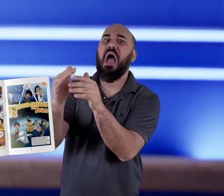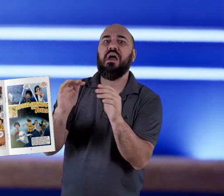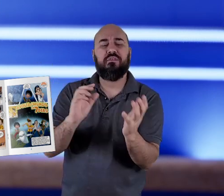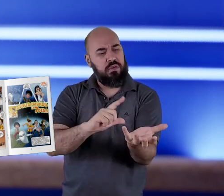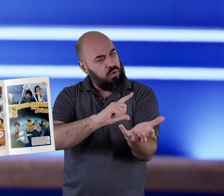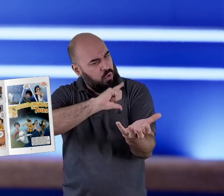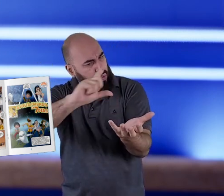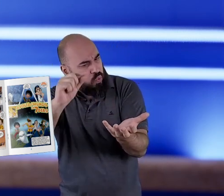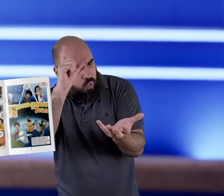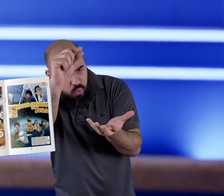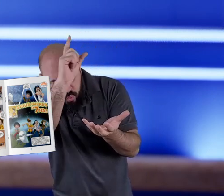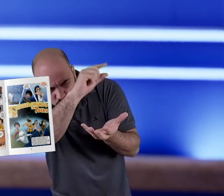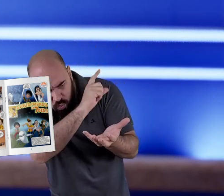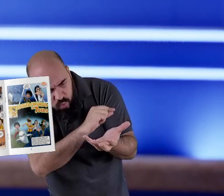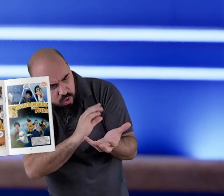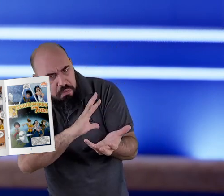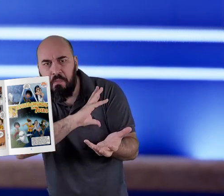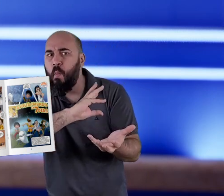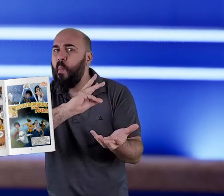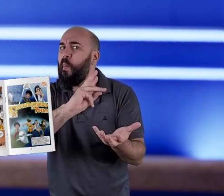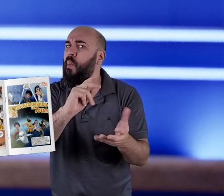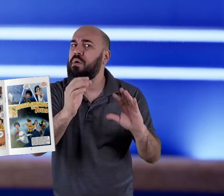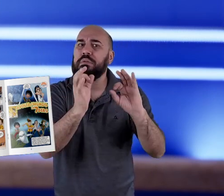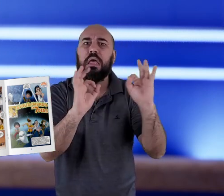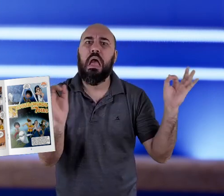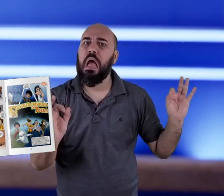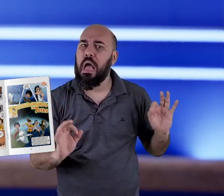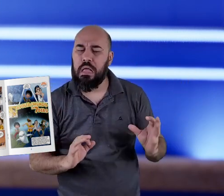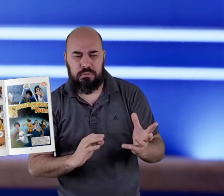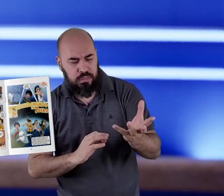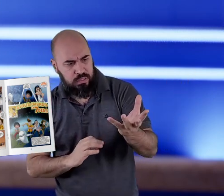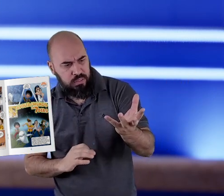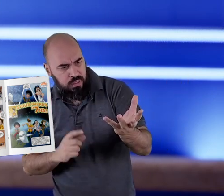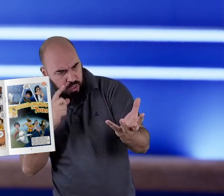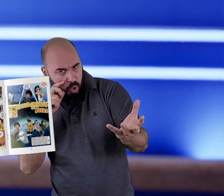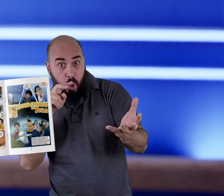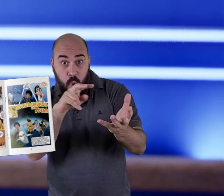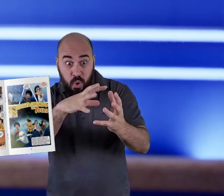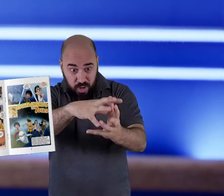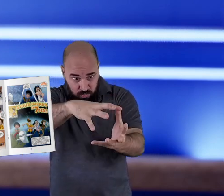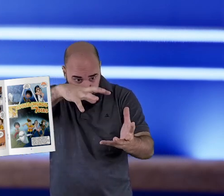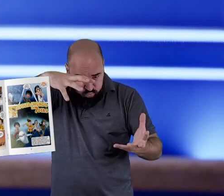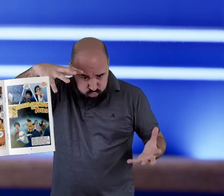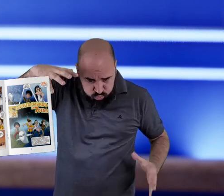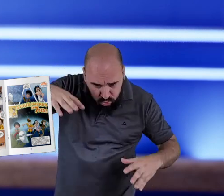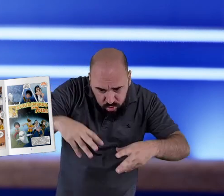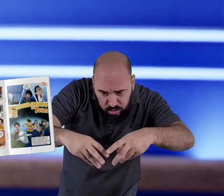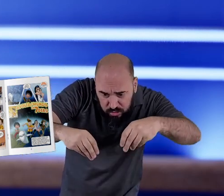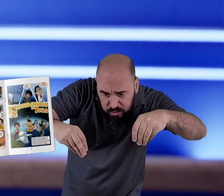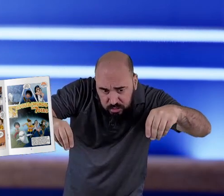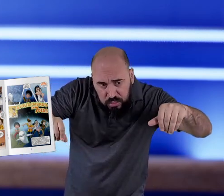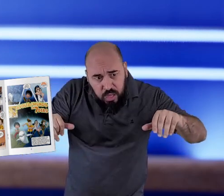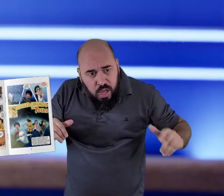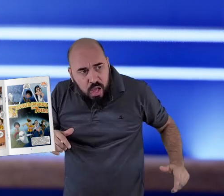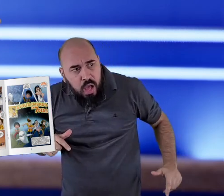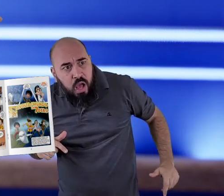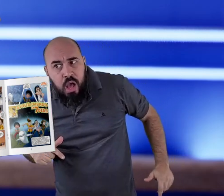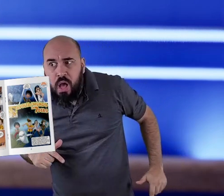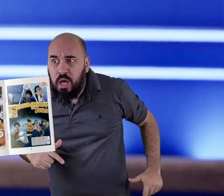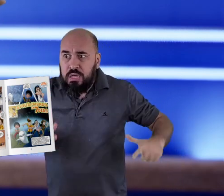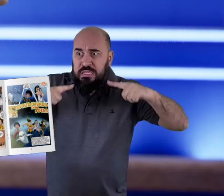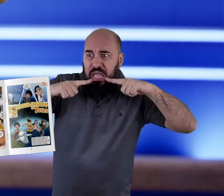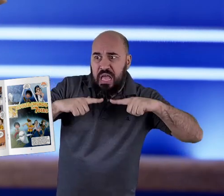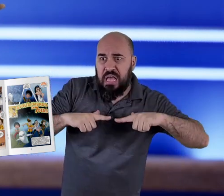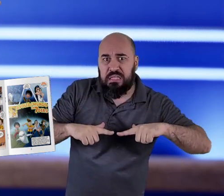haviam fugido. Olhei ainda e eis que a terra fértil era um deserto, e todas as suas